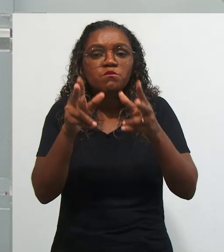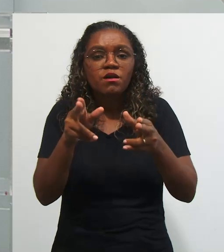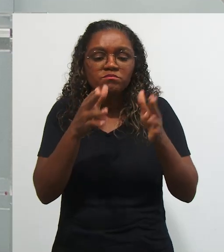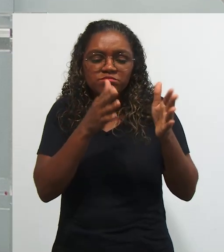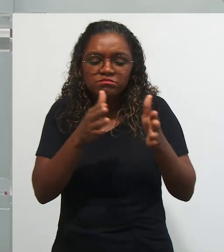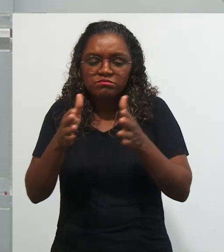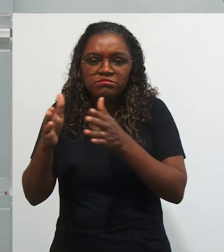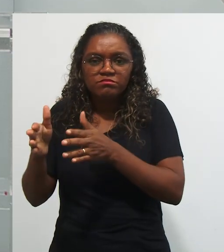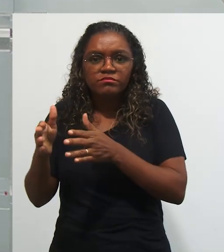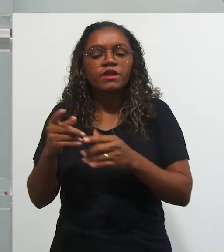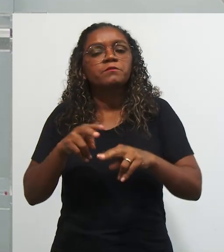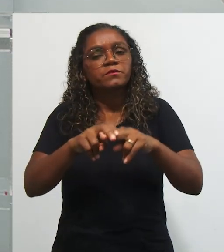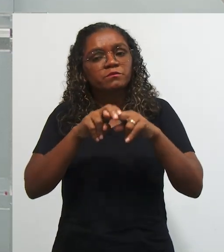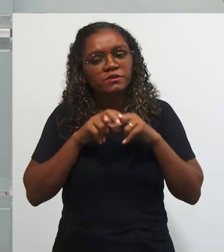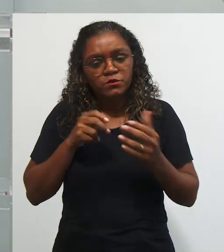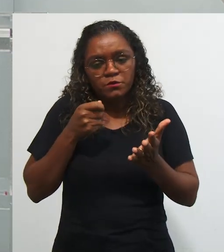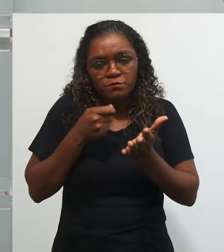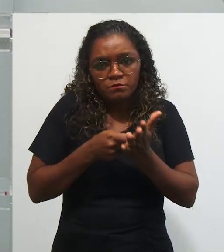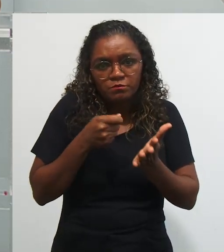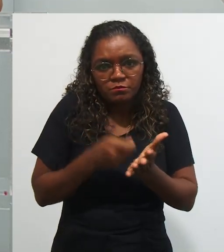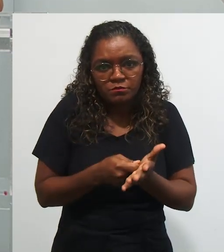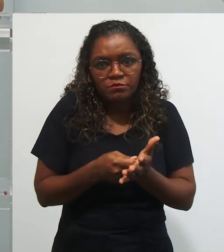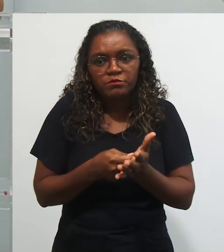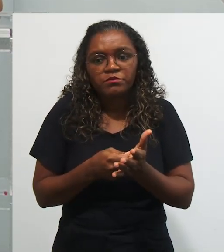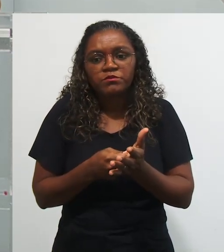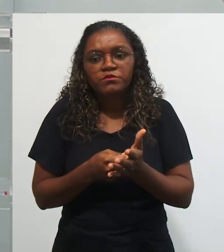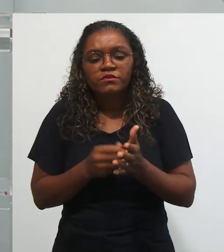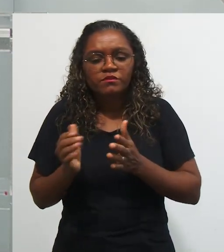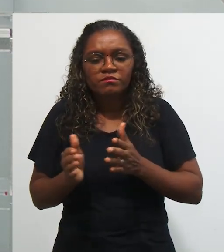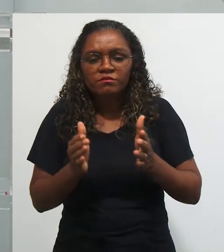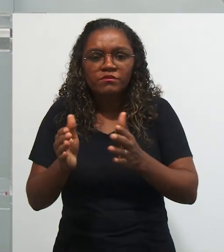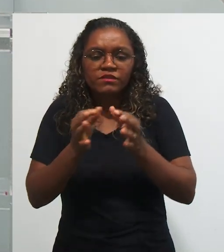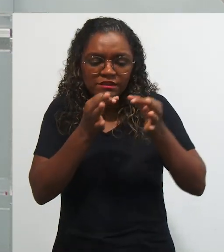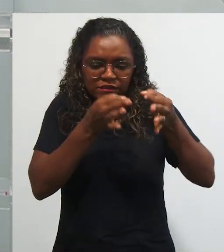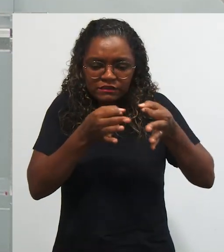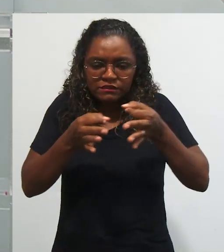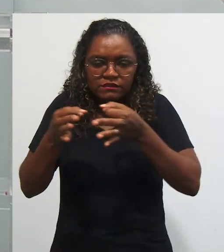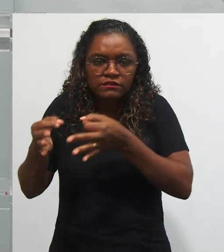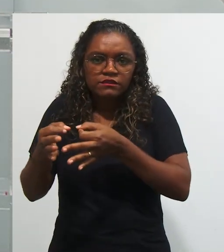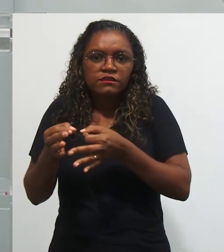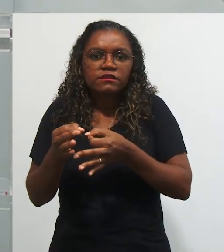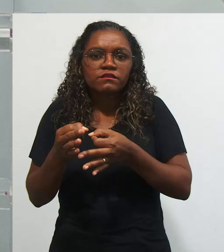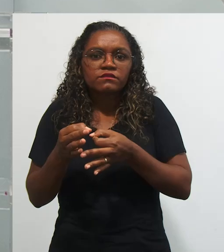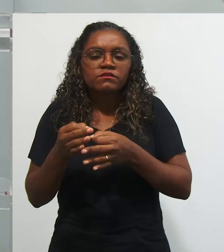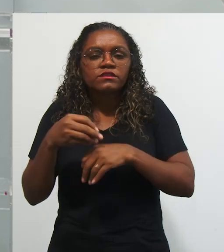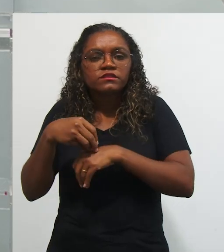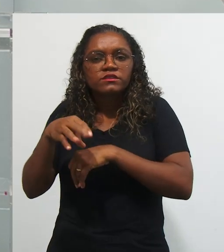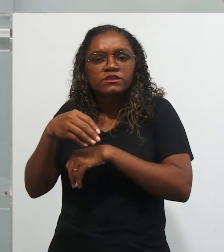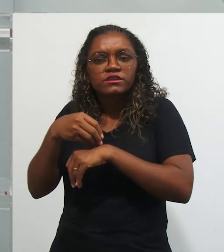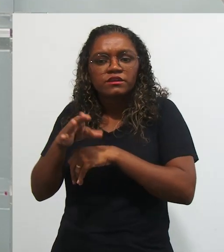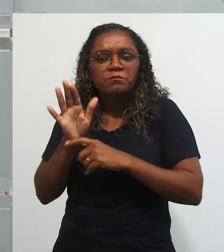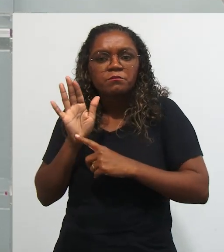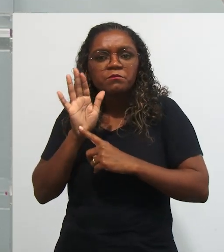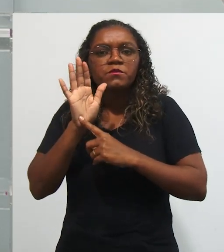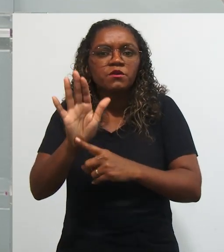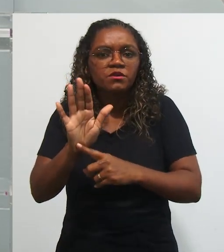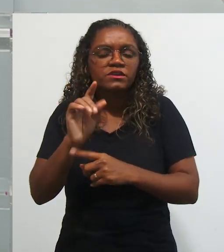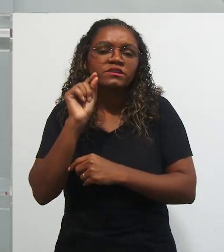Bem como a rigorosidade, né, o seguir esses procedimentos, indica que ele pode